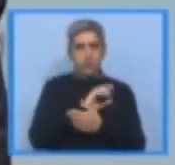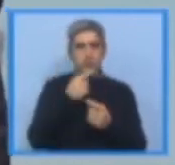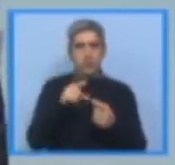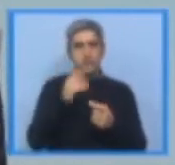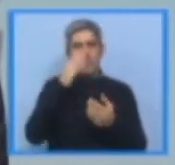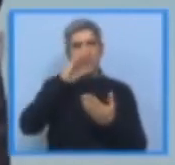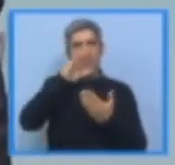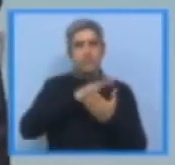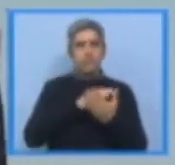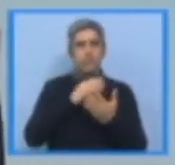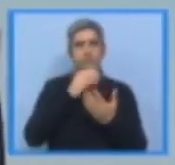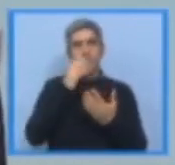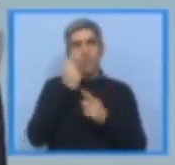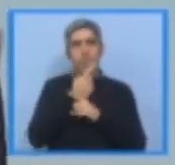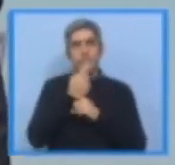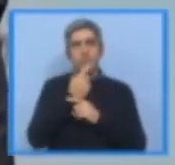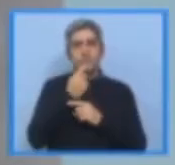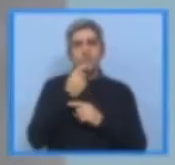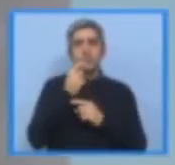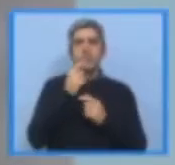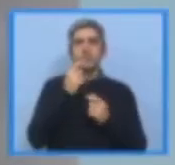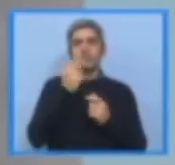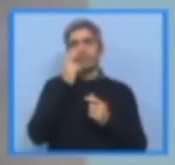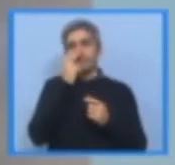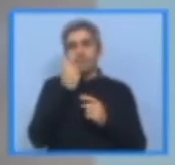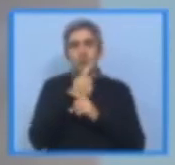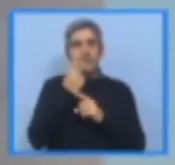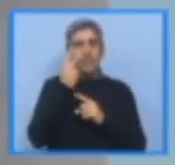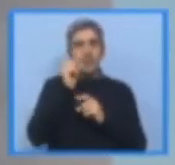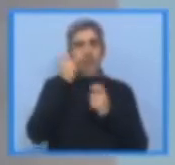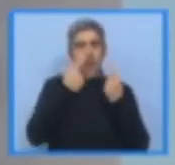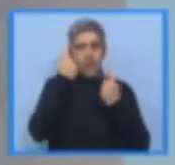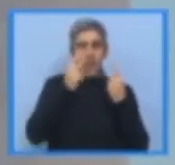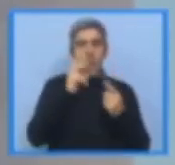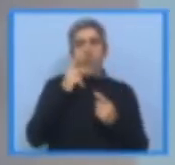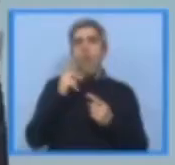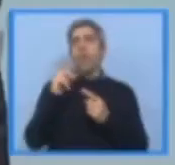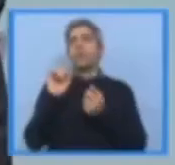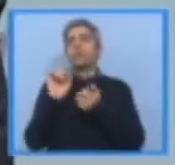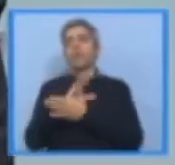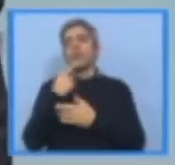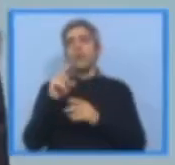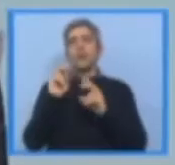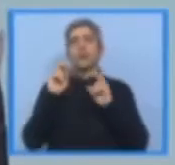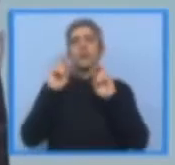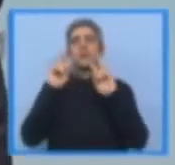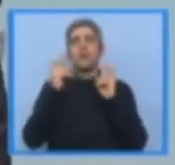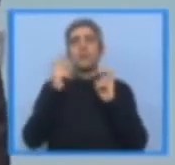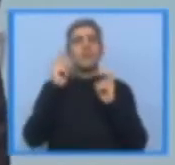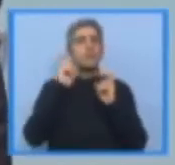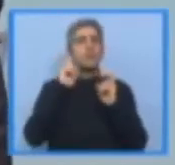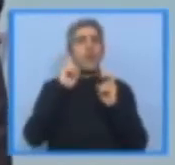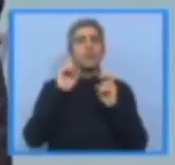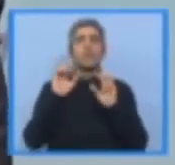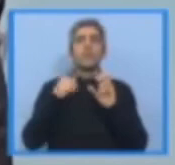na primeira página uma coscovilhice do que propriamente um jornal que tem um título de um assunto importante para mim e para a comunidade, mas que eu